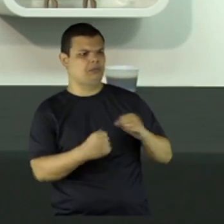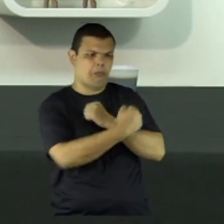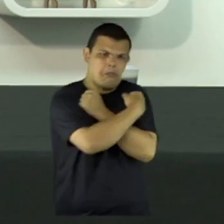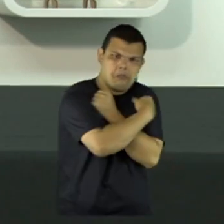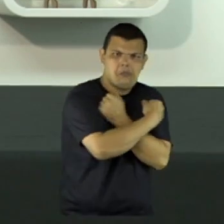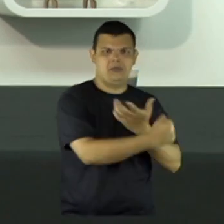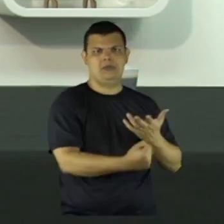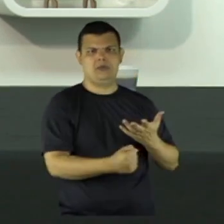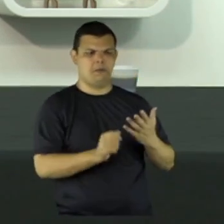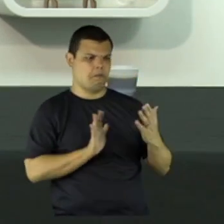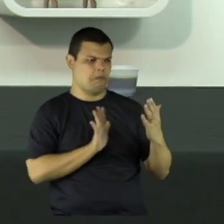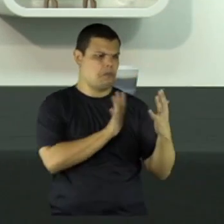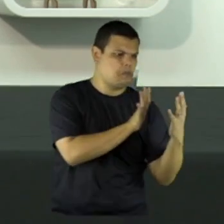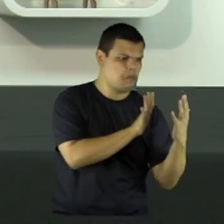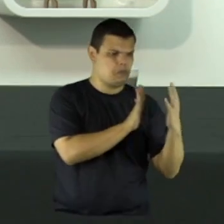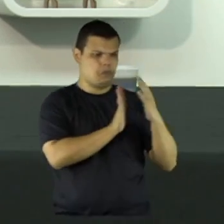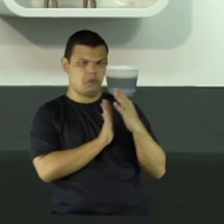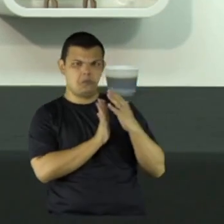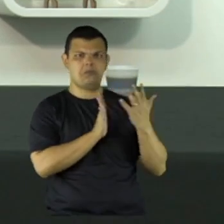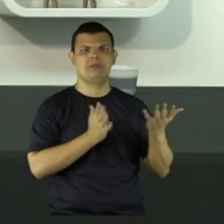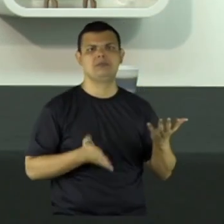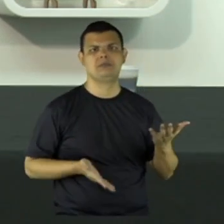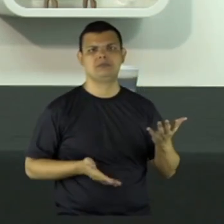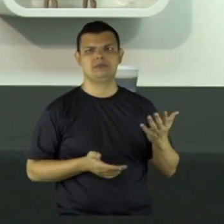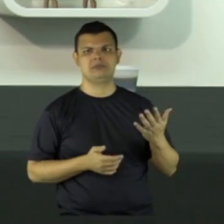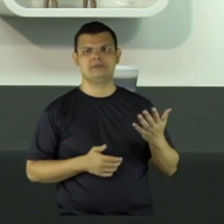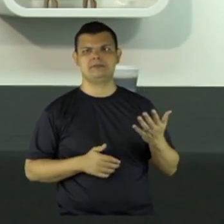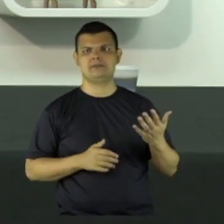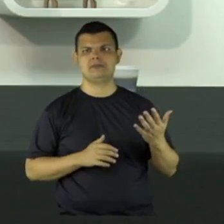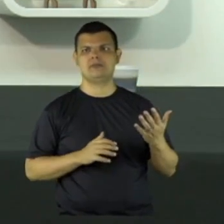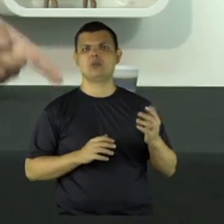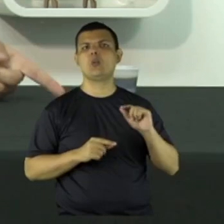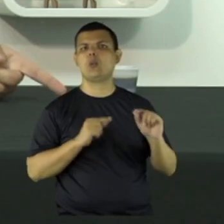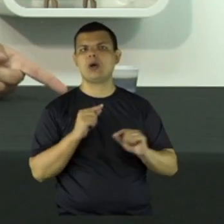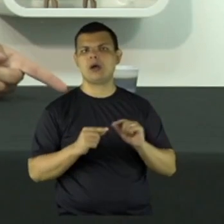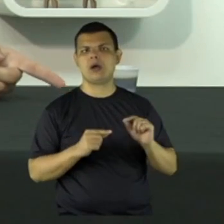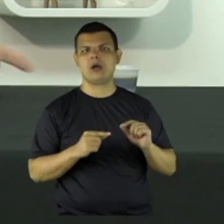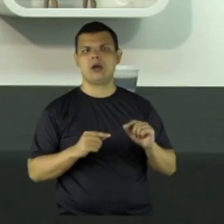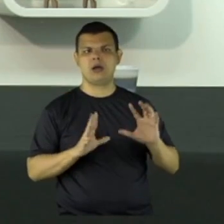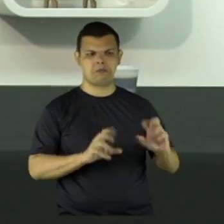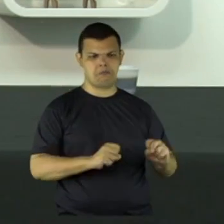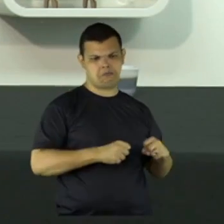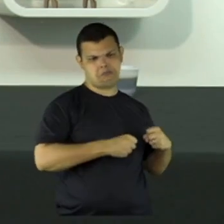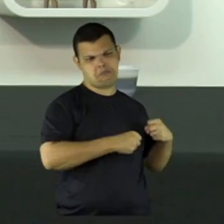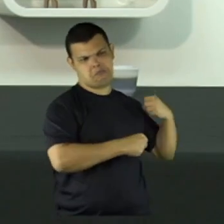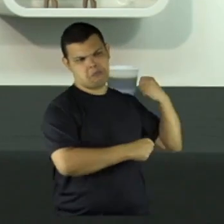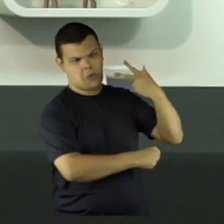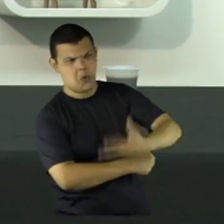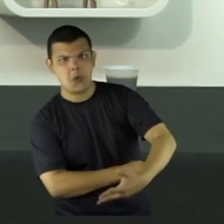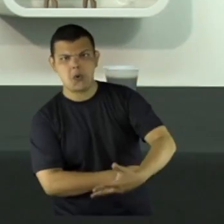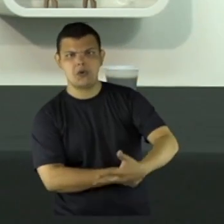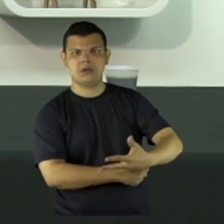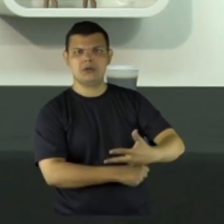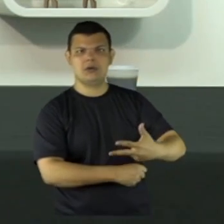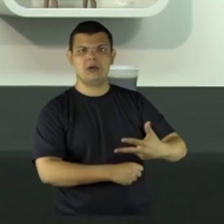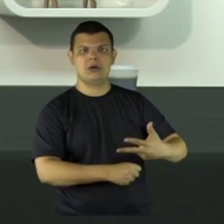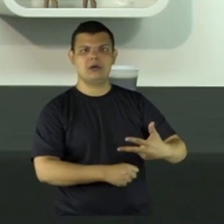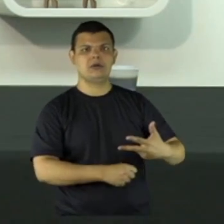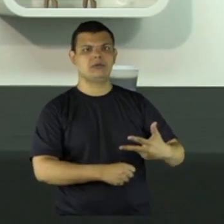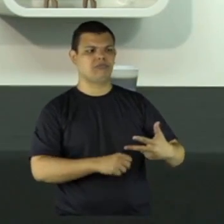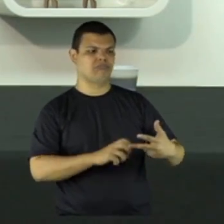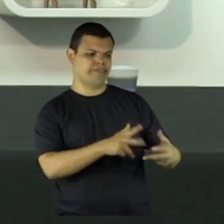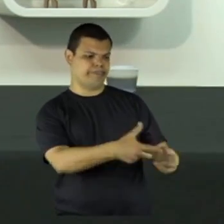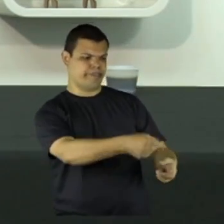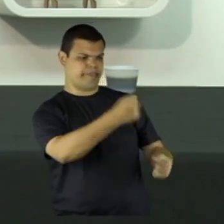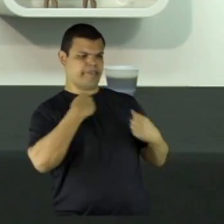mobilizações, de projeções, tá? Projeção, para quem não sabe, é você fazer com que o adversário vá ao chão,